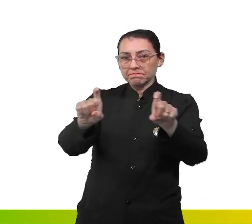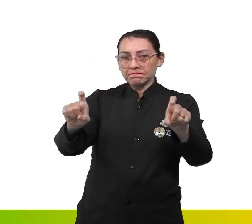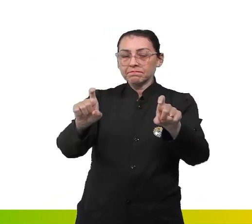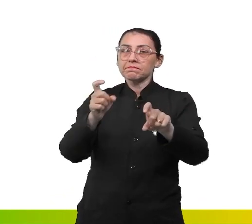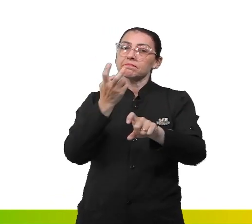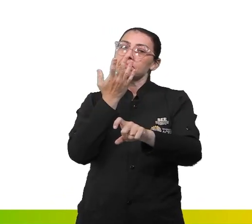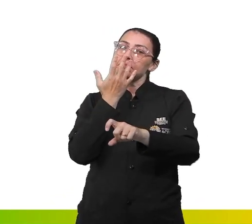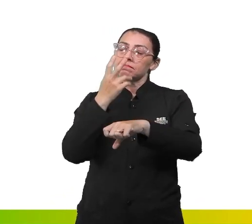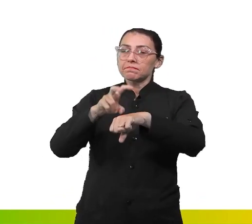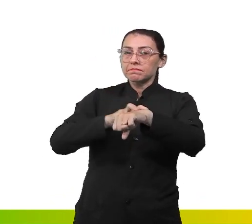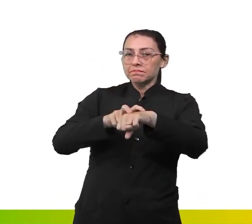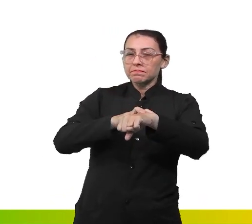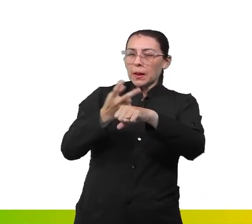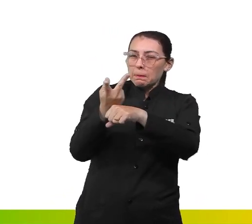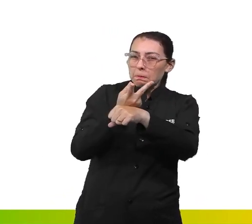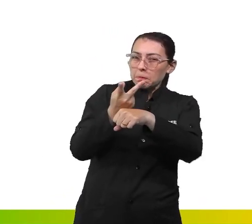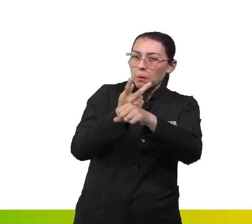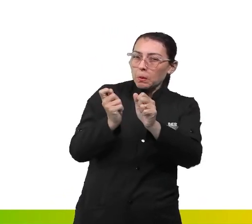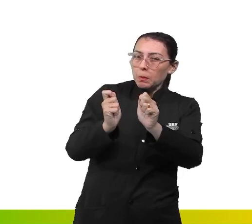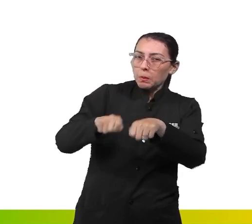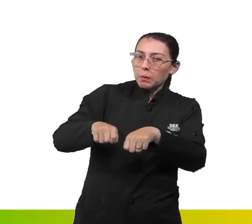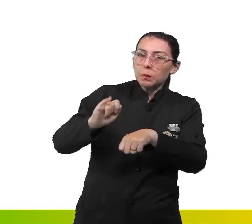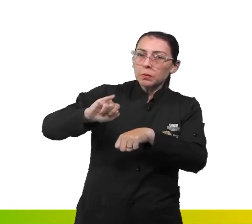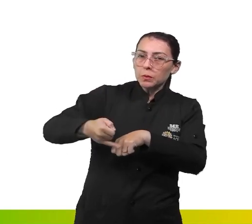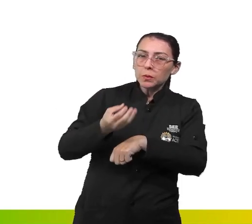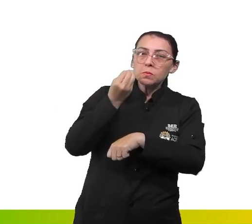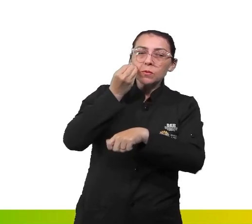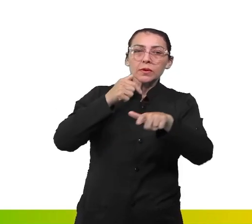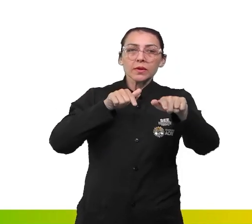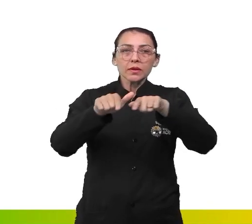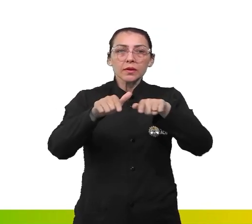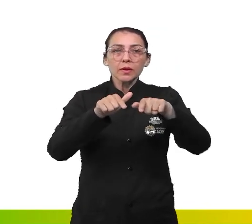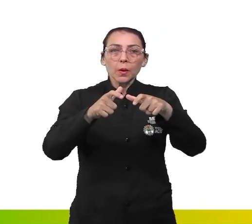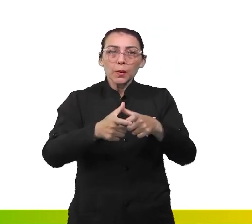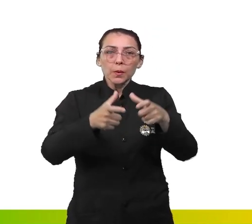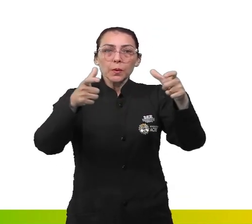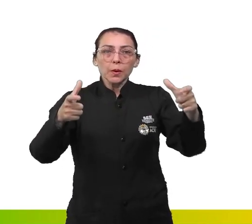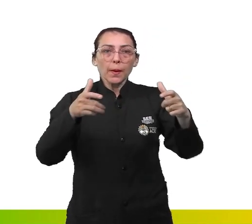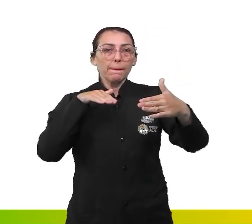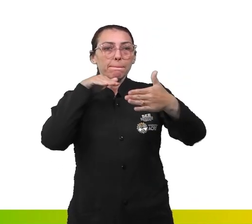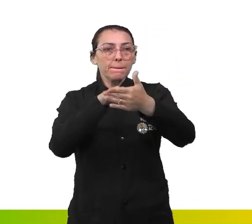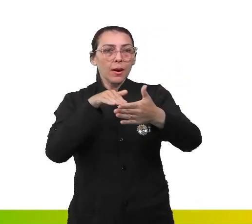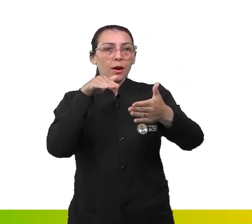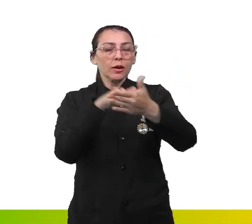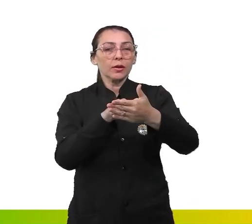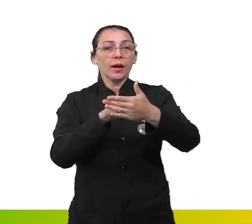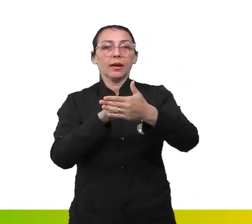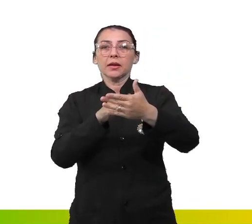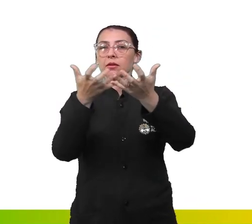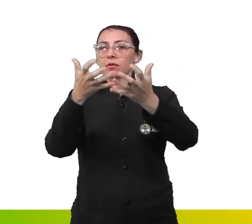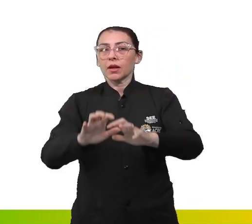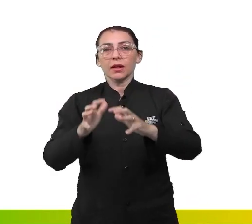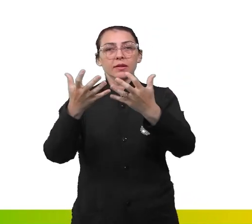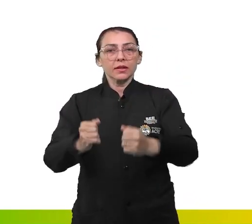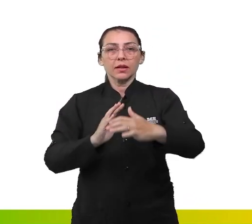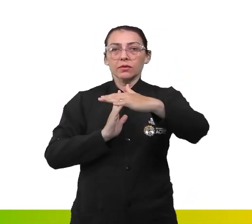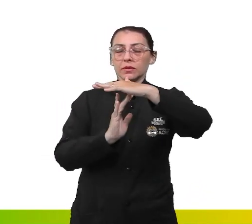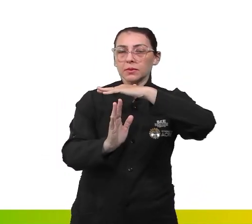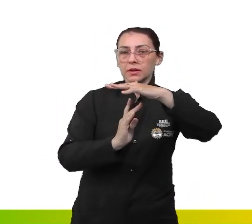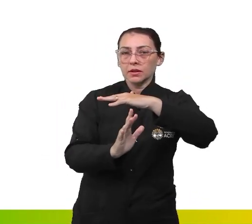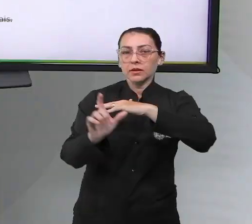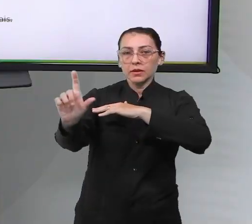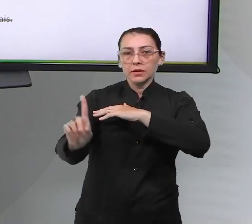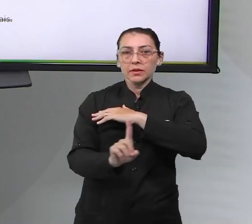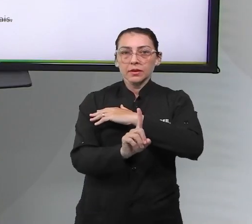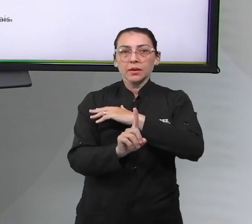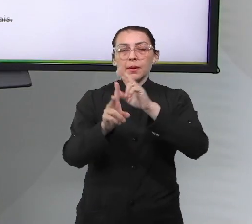cor verde. A busca de oportunidades de trabalho e o aumento de barreiras contra a imigração.